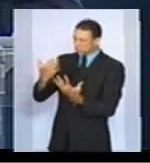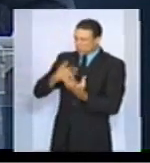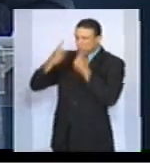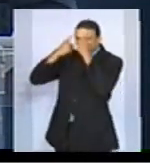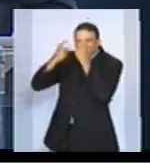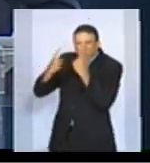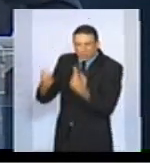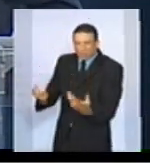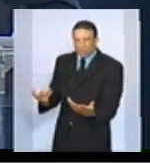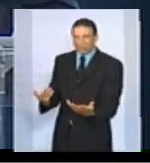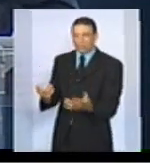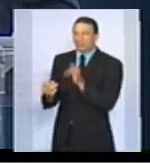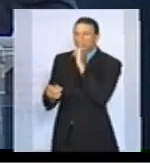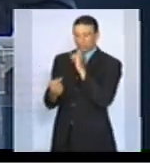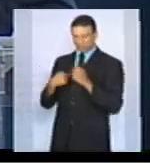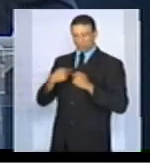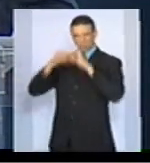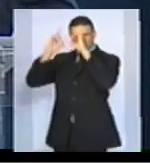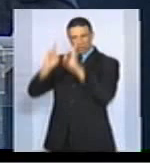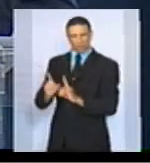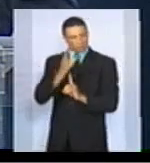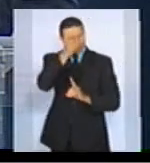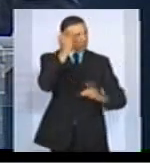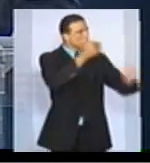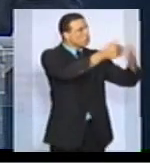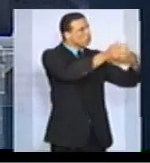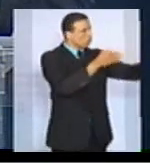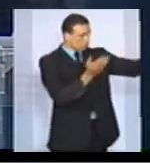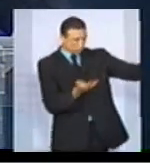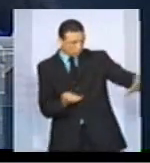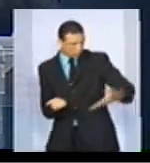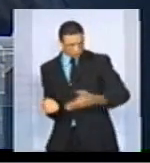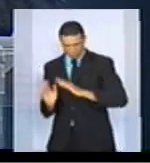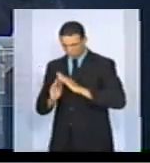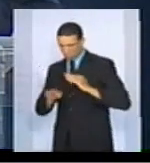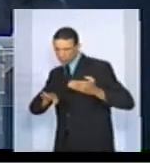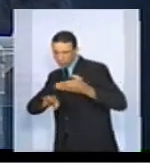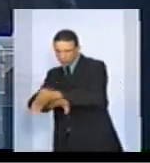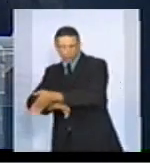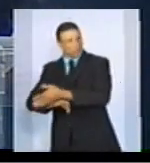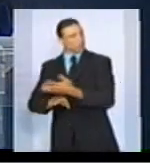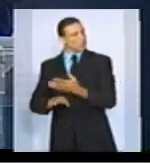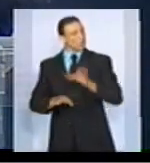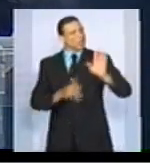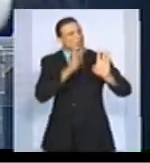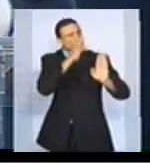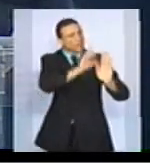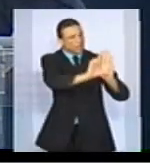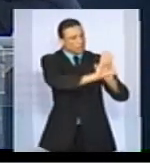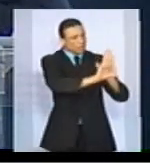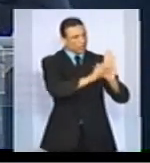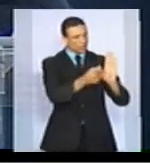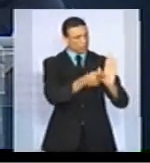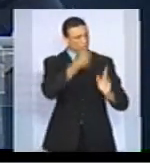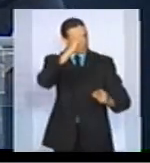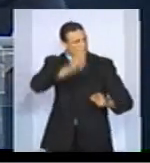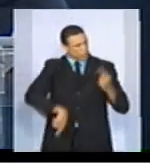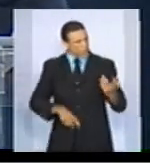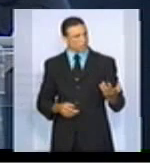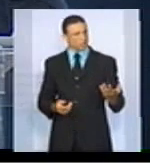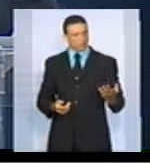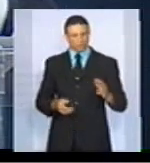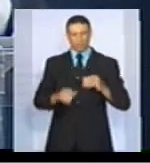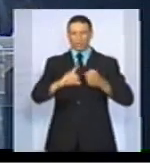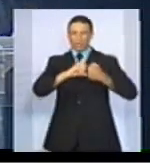eu tenho direito de convidar para minha casa quem eu quiser e não a lei dizer que o seu direito da constitucional de propriedade está garantido